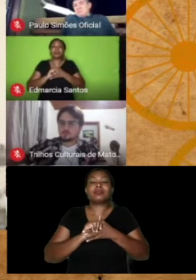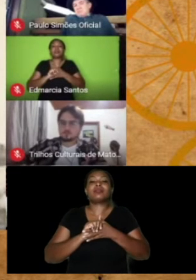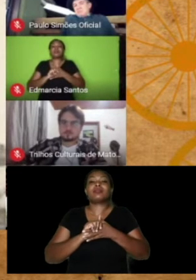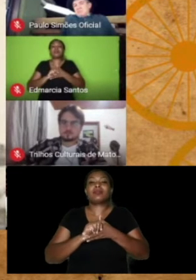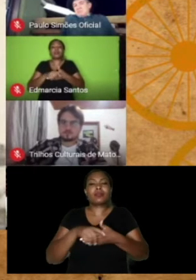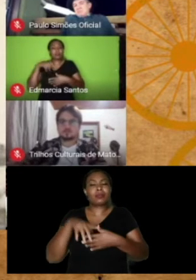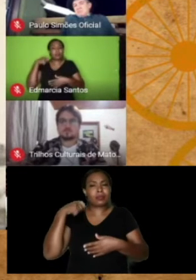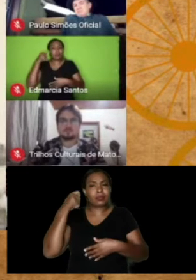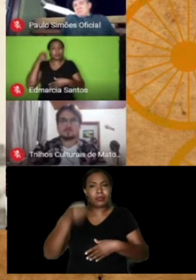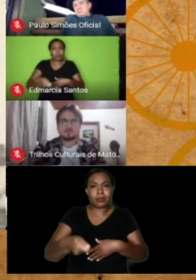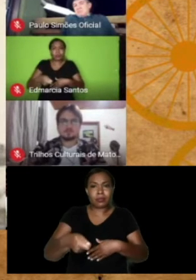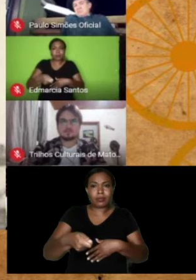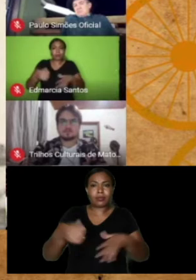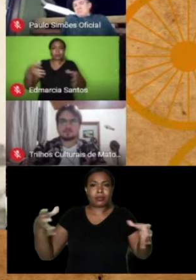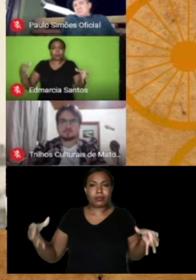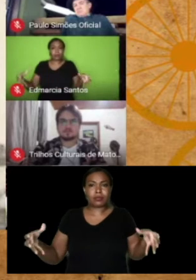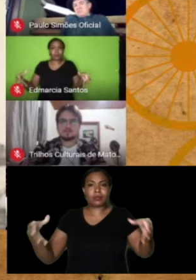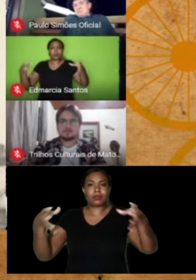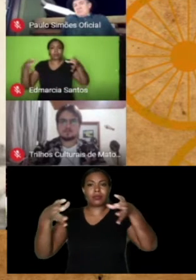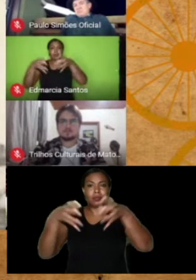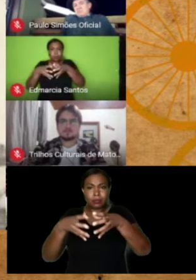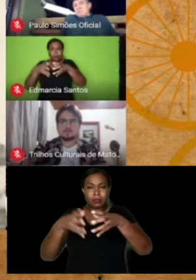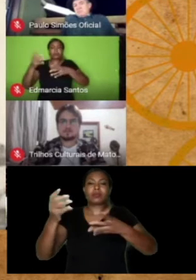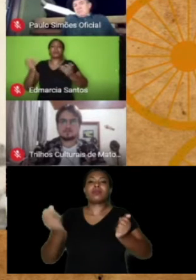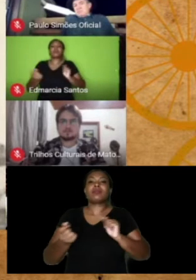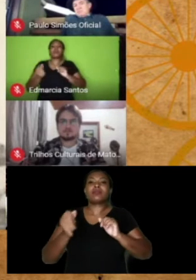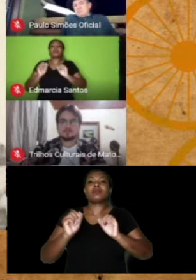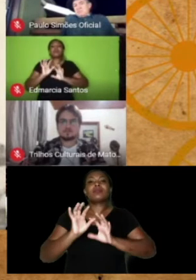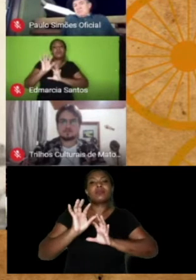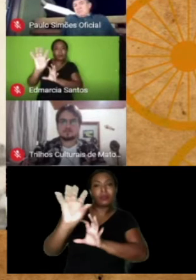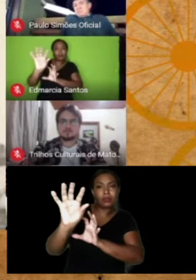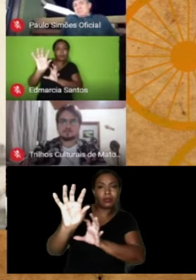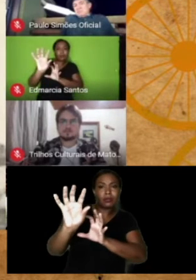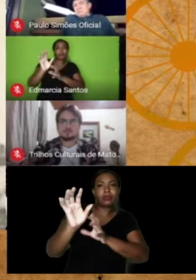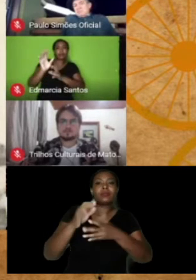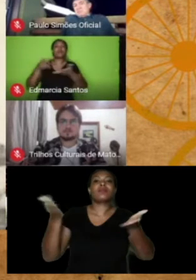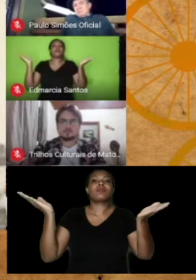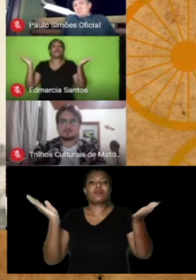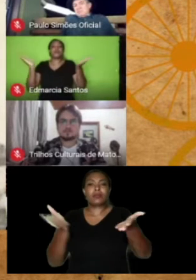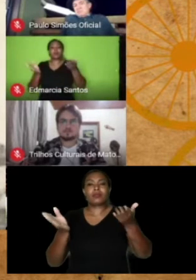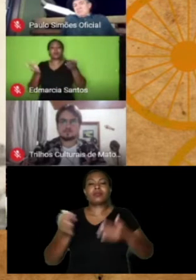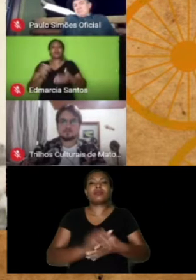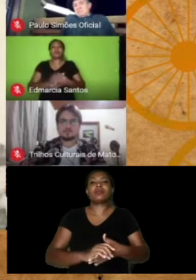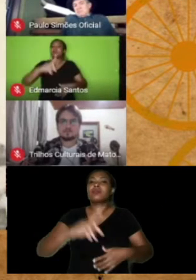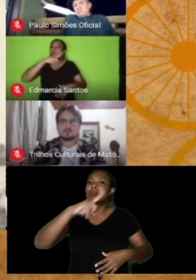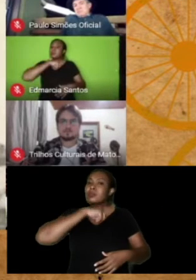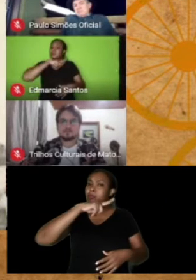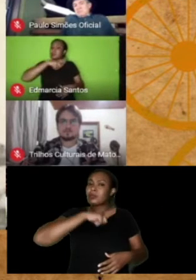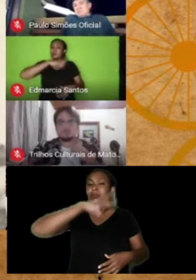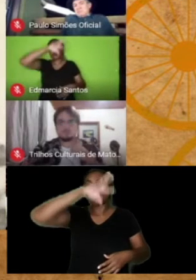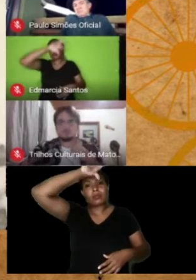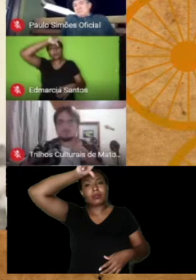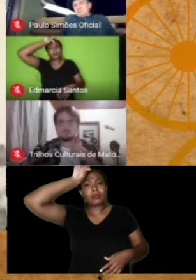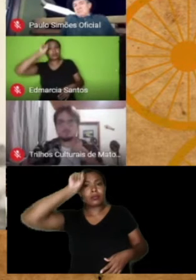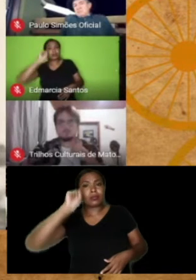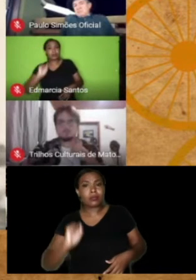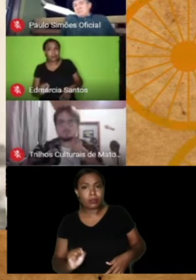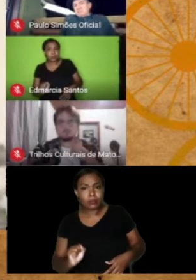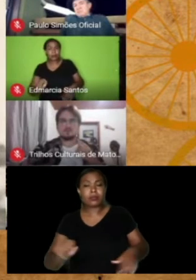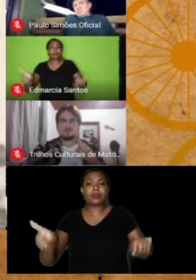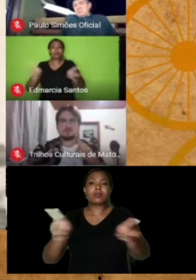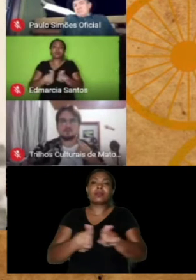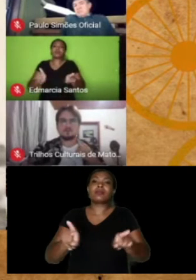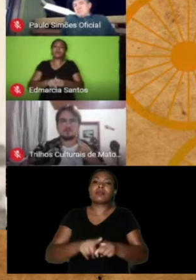concretizar, agregar e materializar, no melhor sentido, hoje, o que nós temos no Mato Grosso do Sul. Mesmo